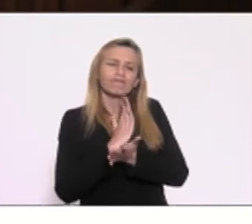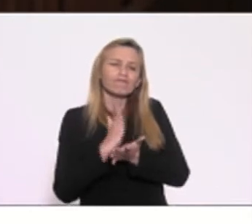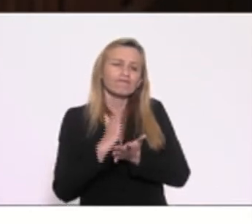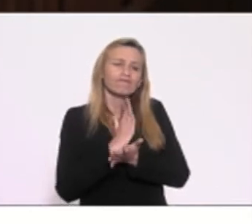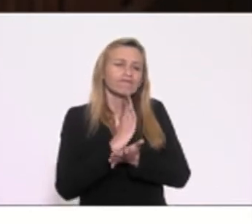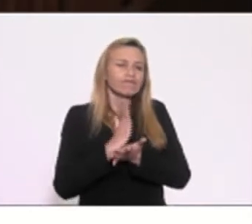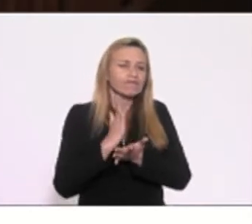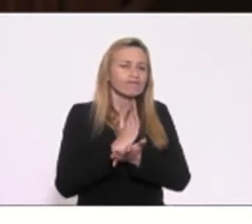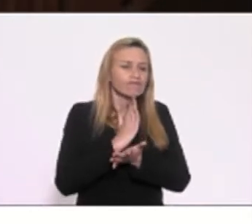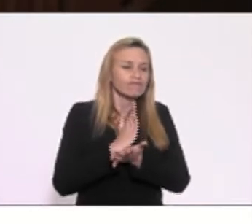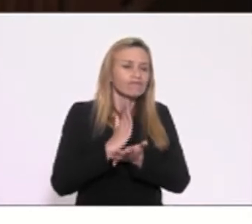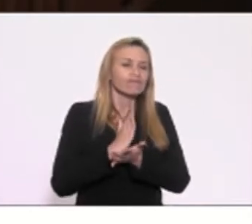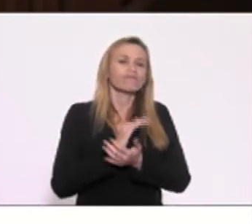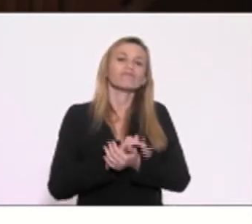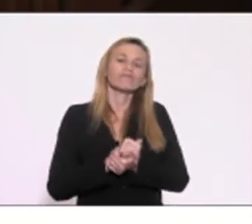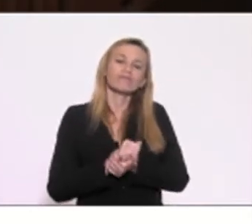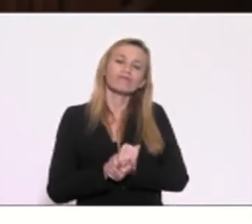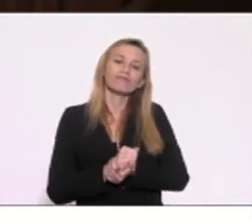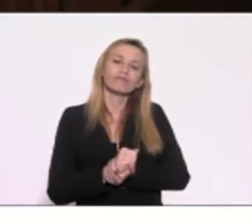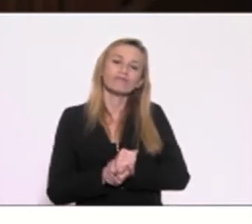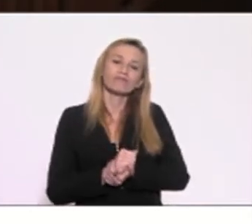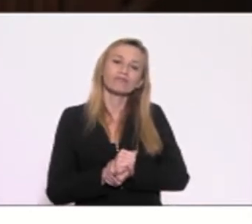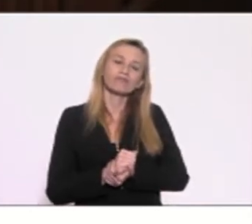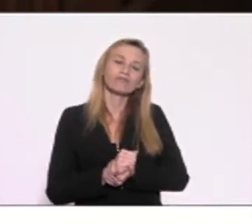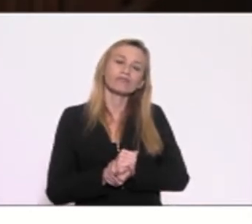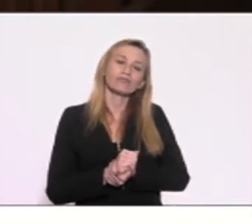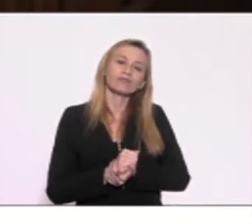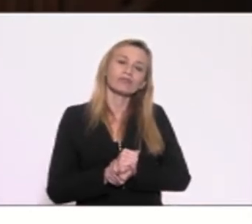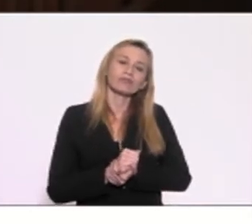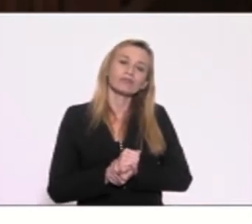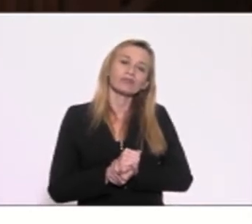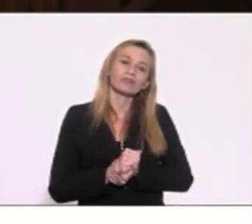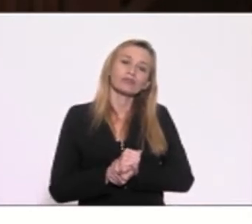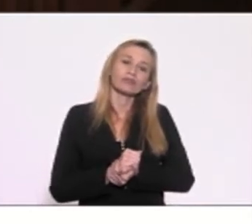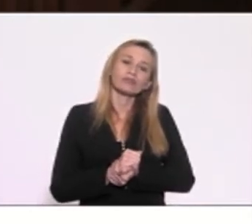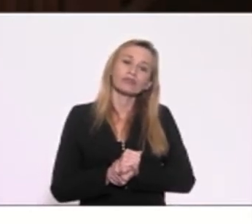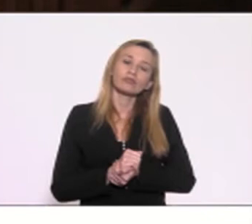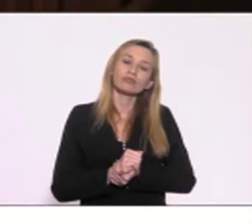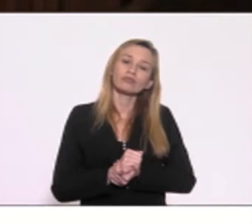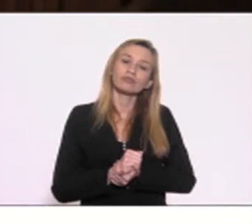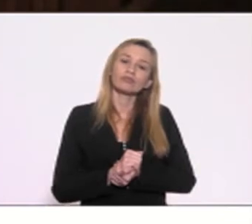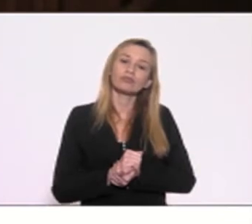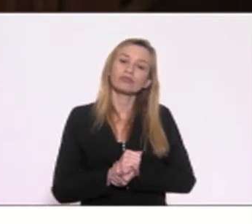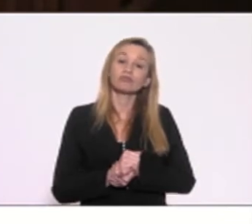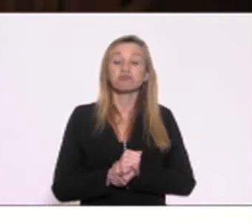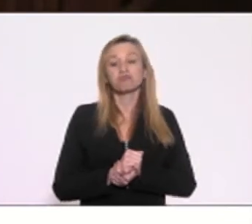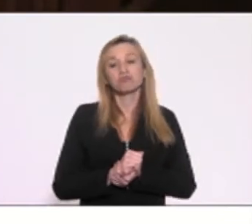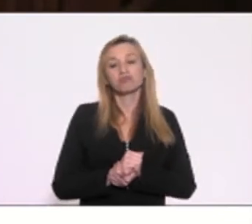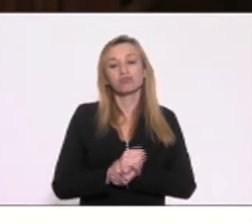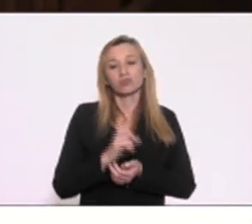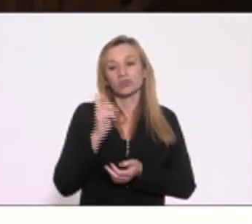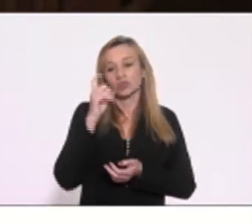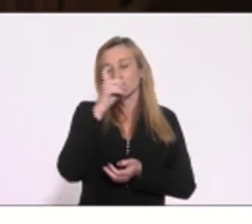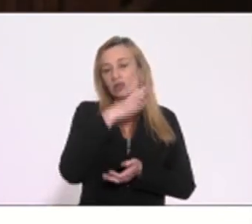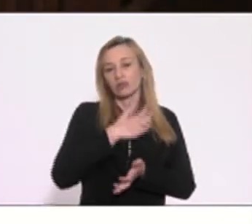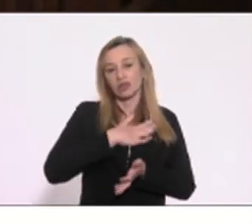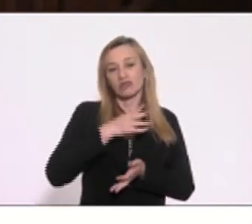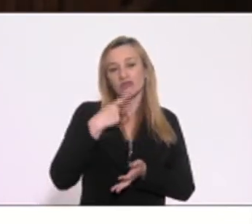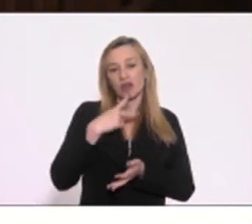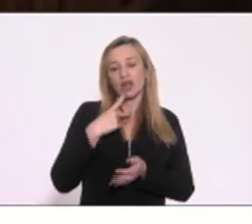certa perplexidade com as minhas falas e minha emenda